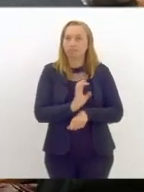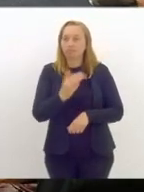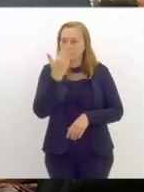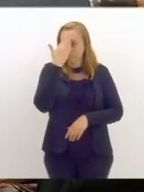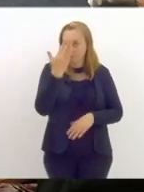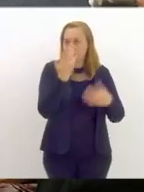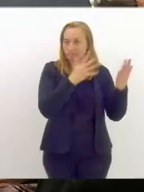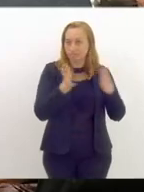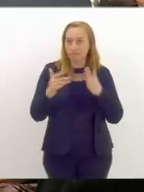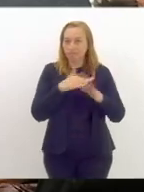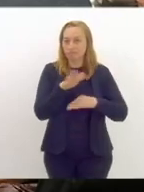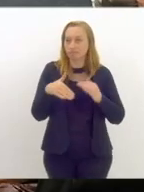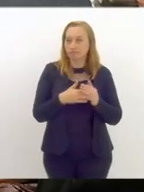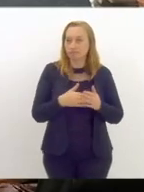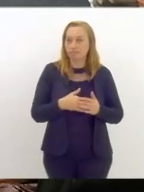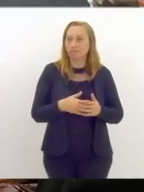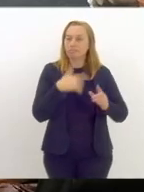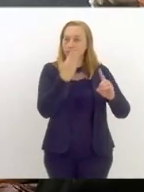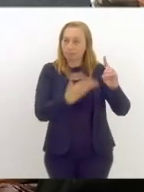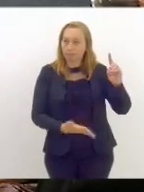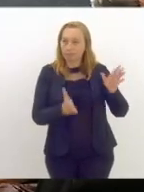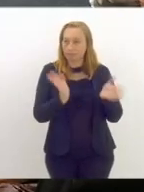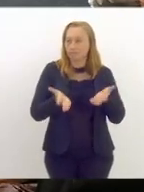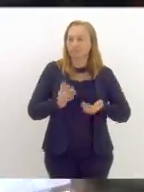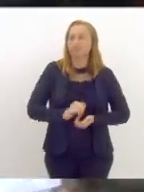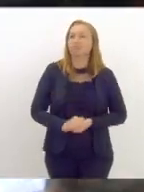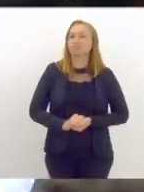e parabéns a todos e ao nosso homenageado de hoje.